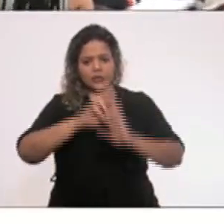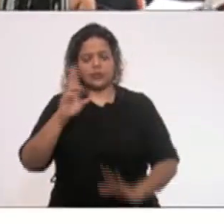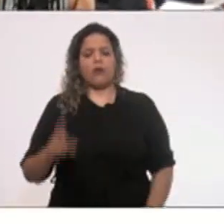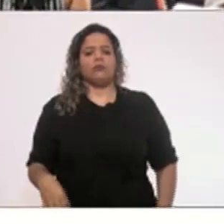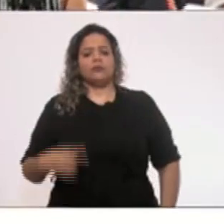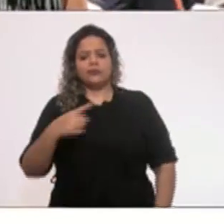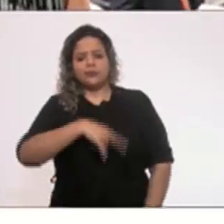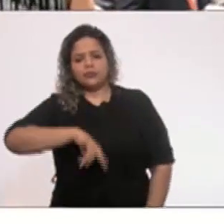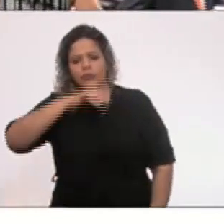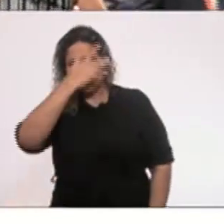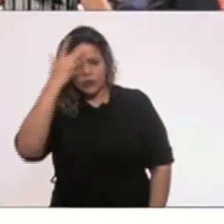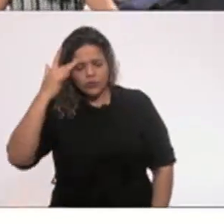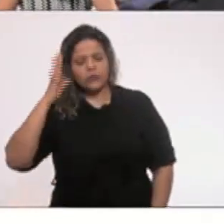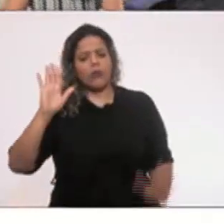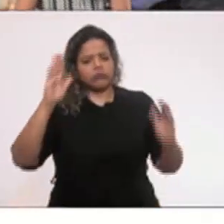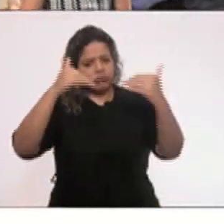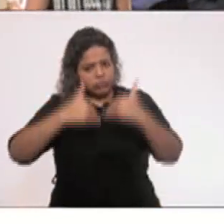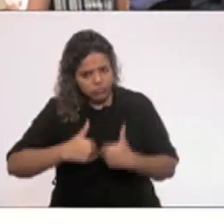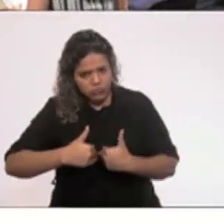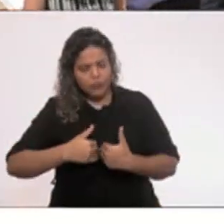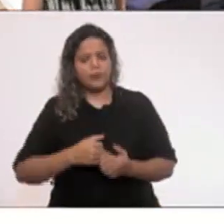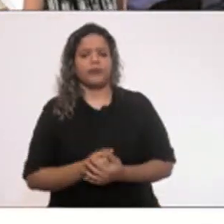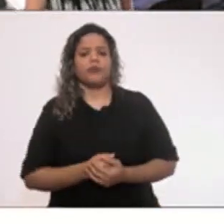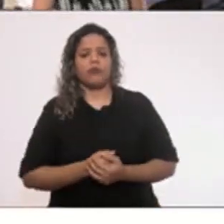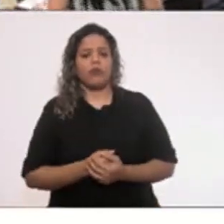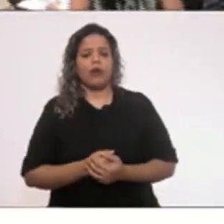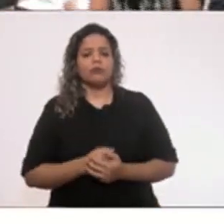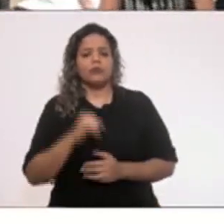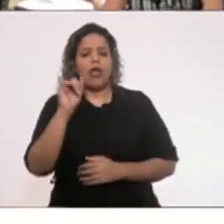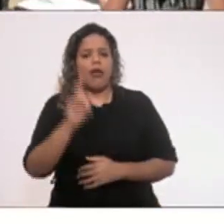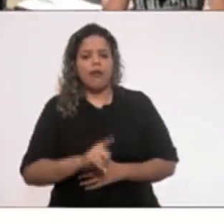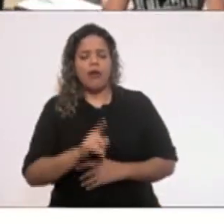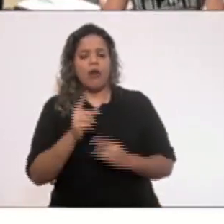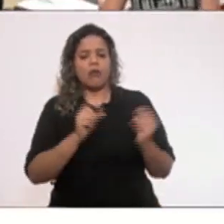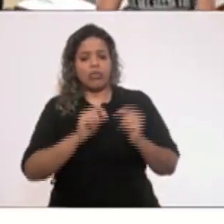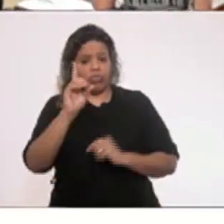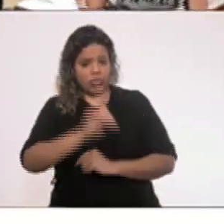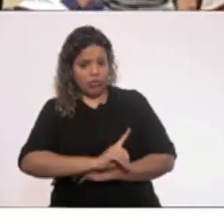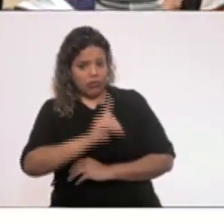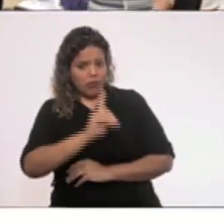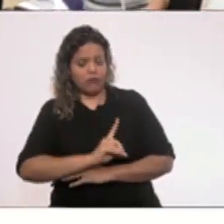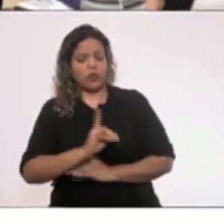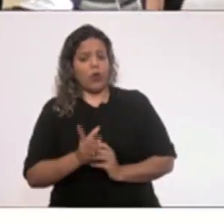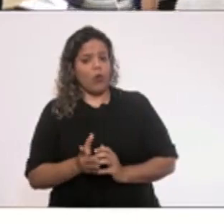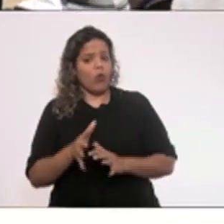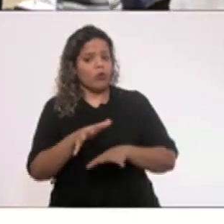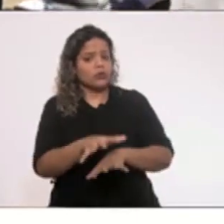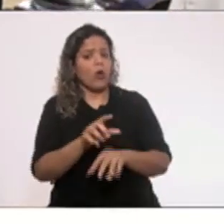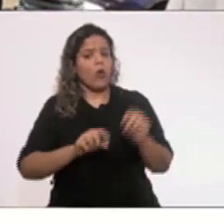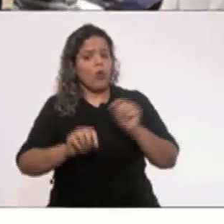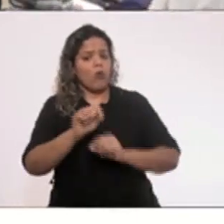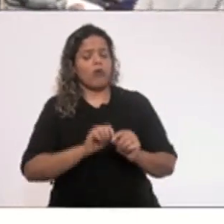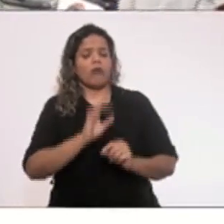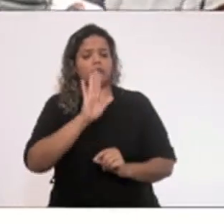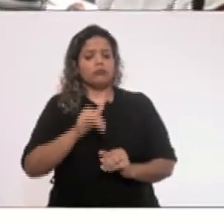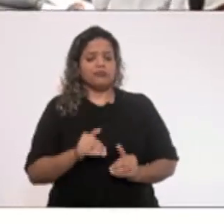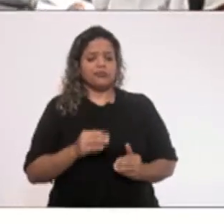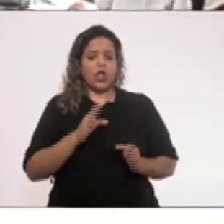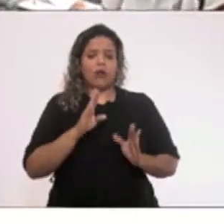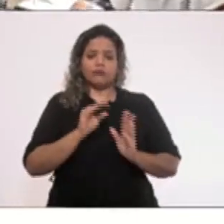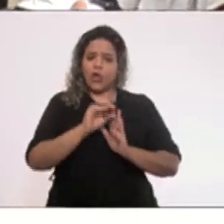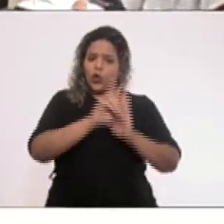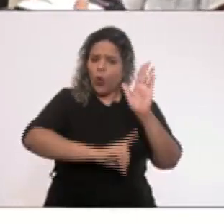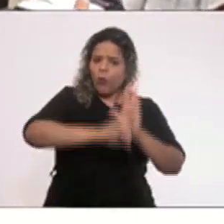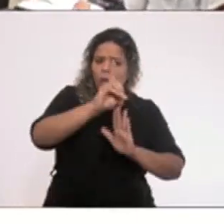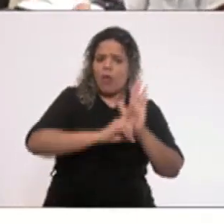garante às pessoas com transtorno do aspecto autista, TEA, e com deficiência a inclusão da sua condição nos